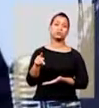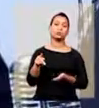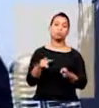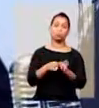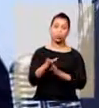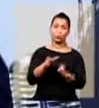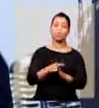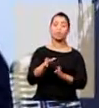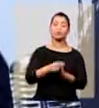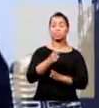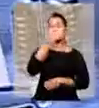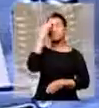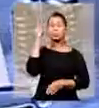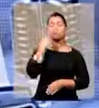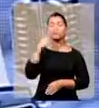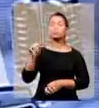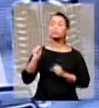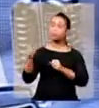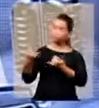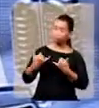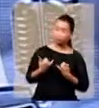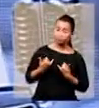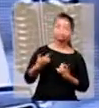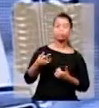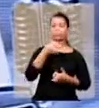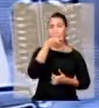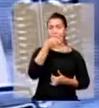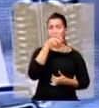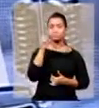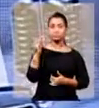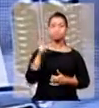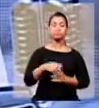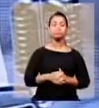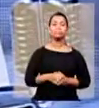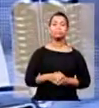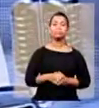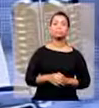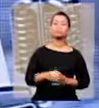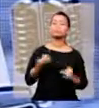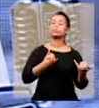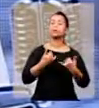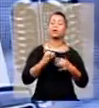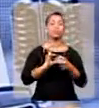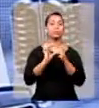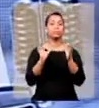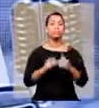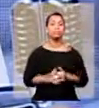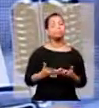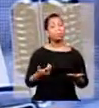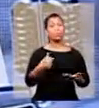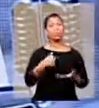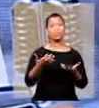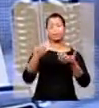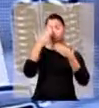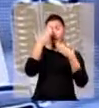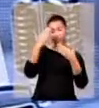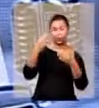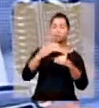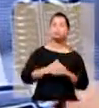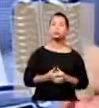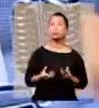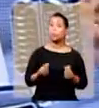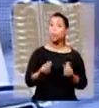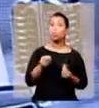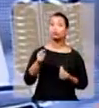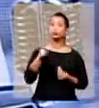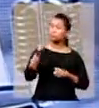mensagem aí, fala o que você quiser. Eu queria agradecer muito a sua disposição para